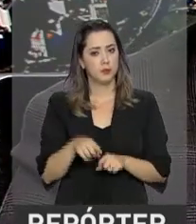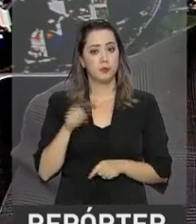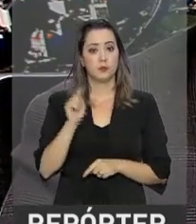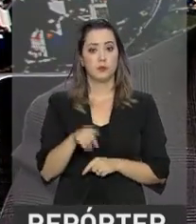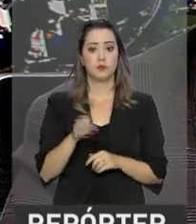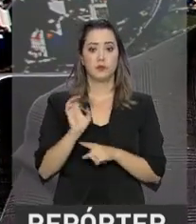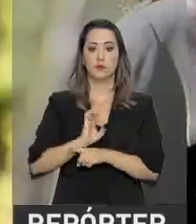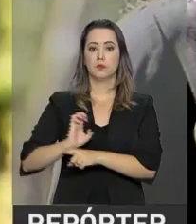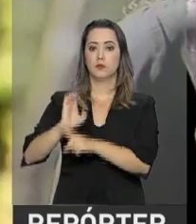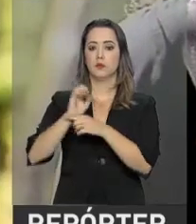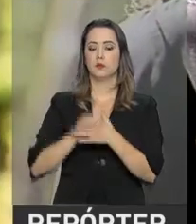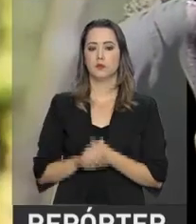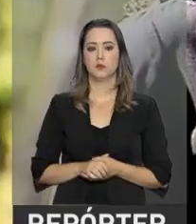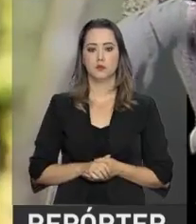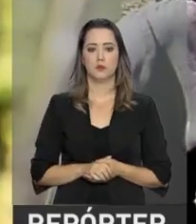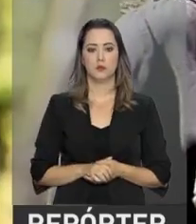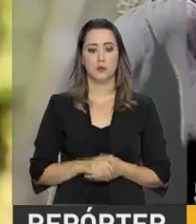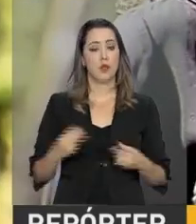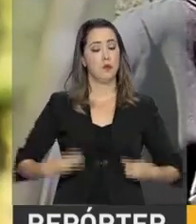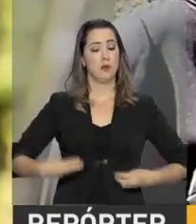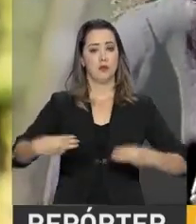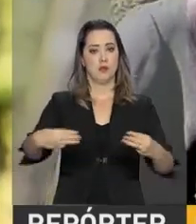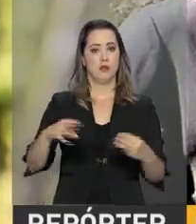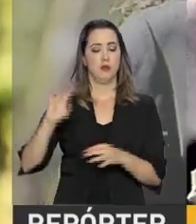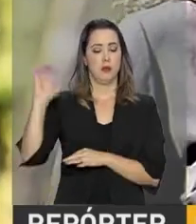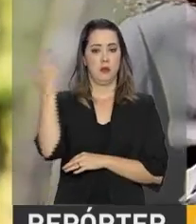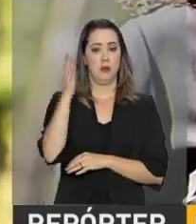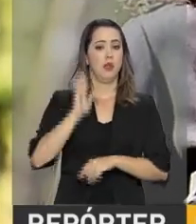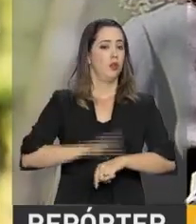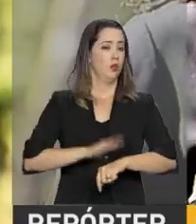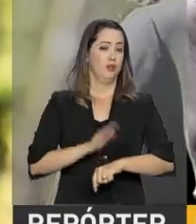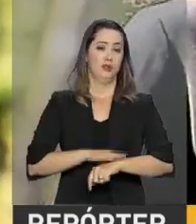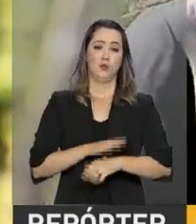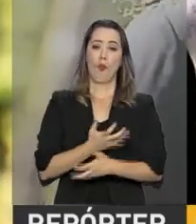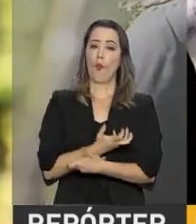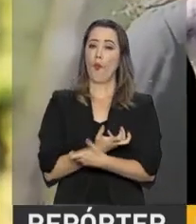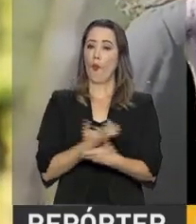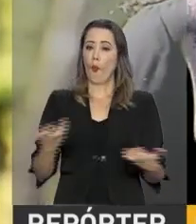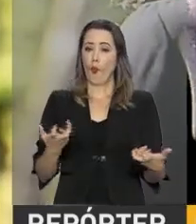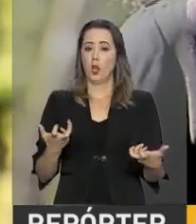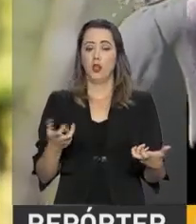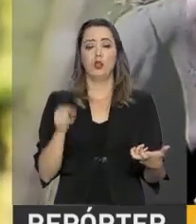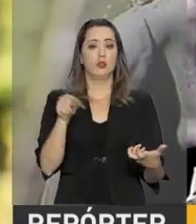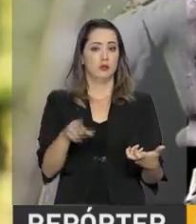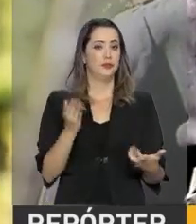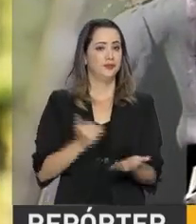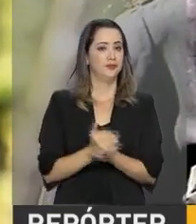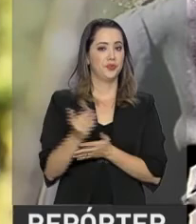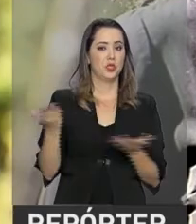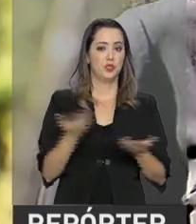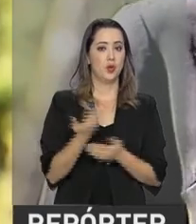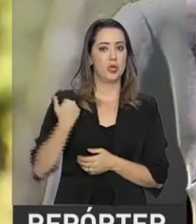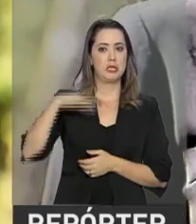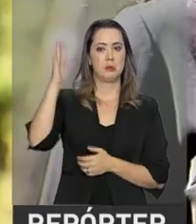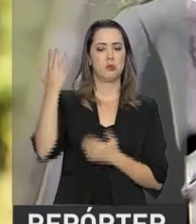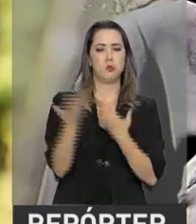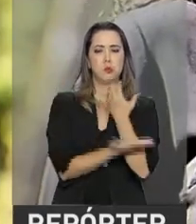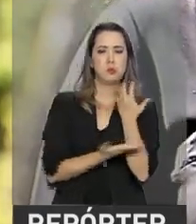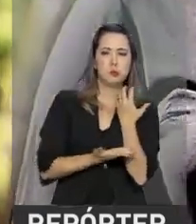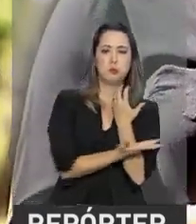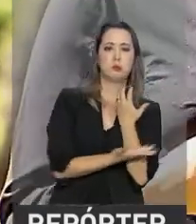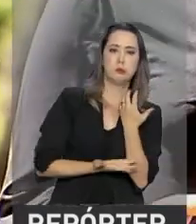estaduais segundo o ministério do meio ambiente é no período da seca com essa agora que aumentam os casos de desmatamento